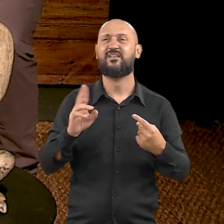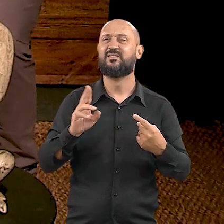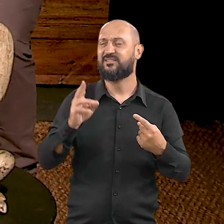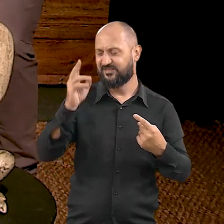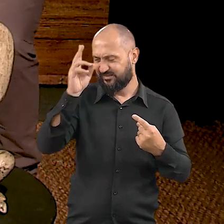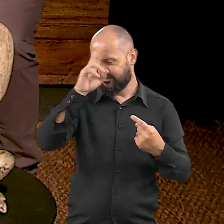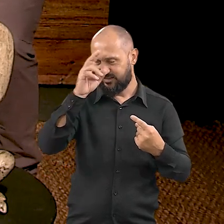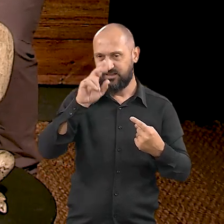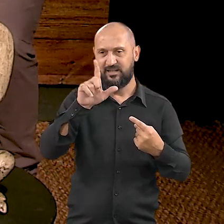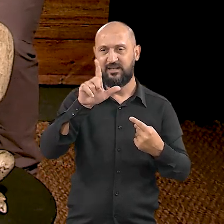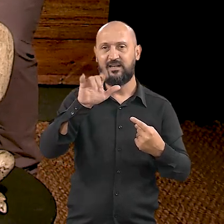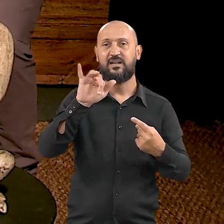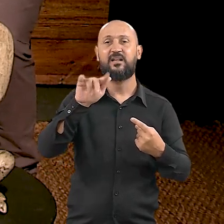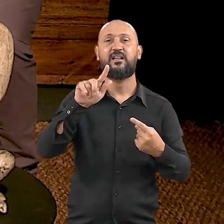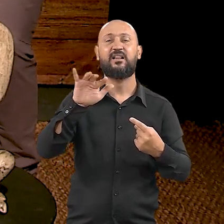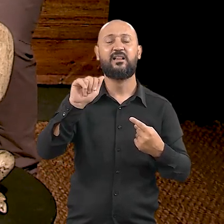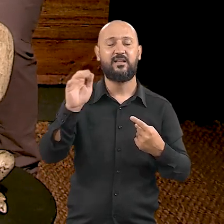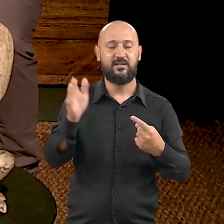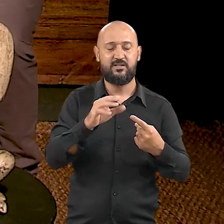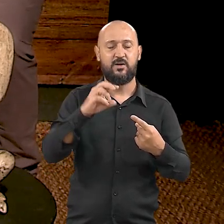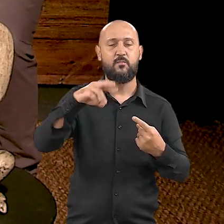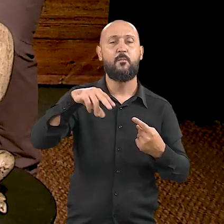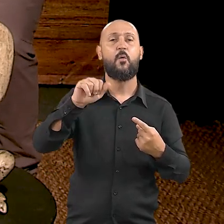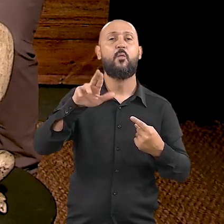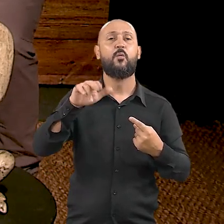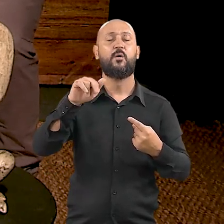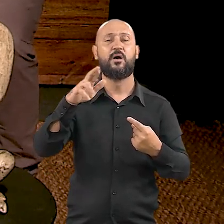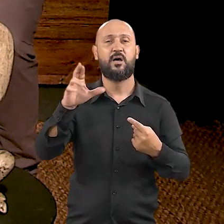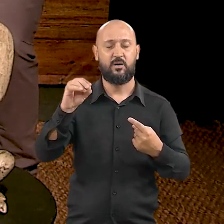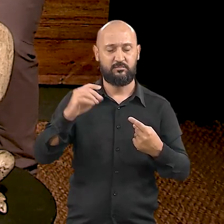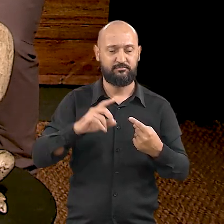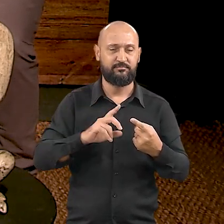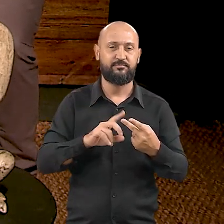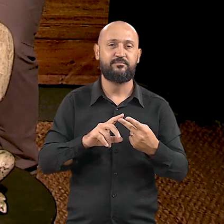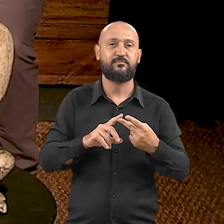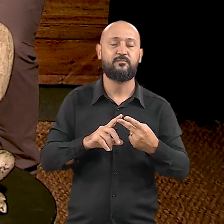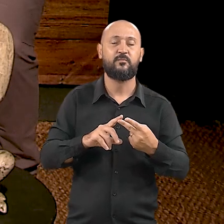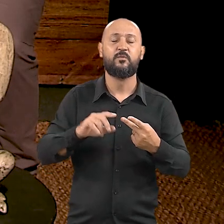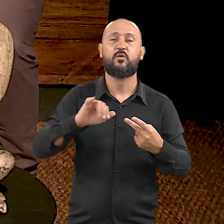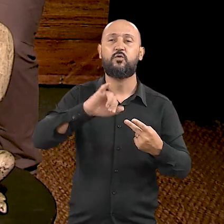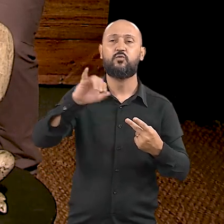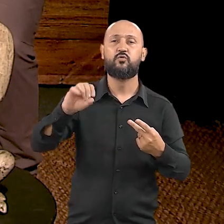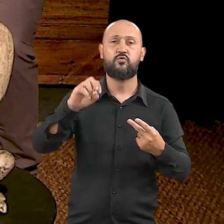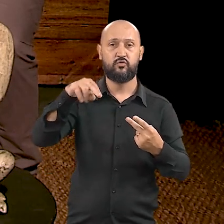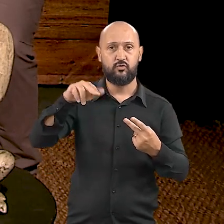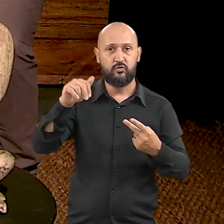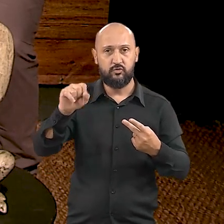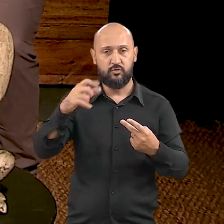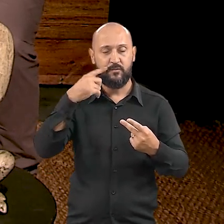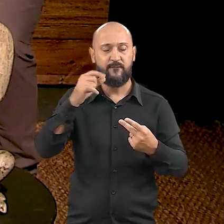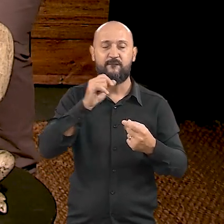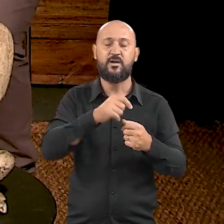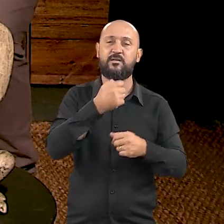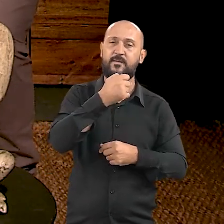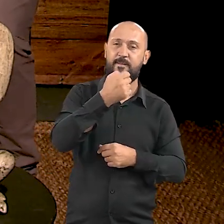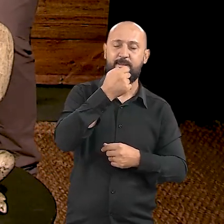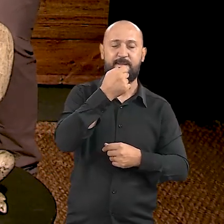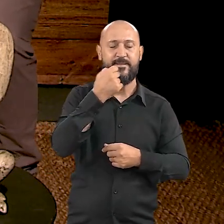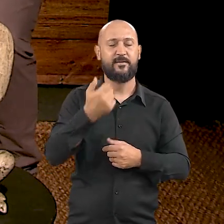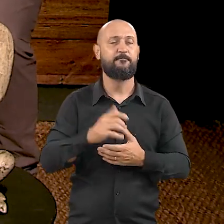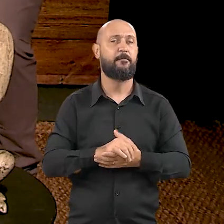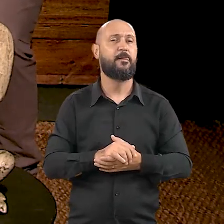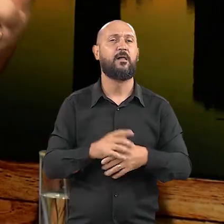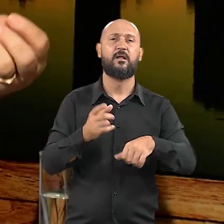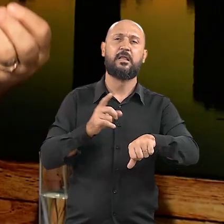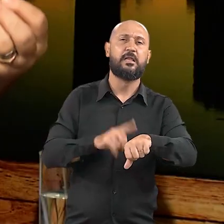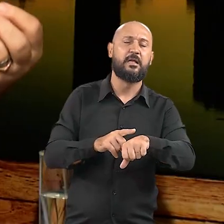veio o nome dela? Lígia Mourão. A Lígia Mourão e o Jonas de Paula, para fazerem as cabeças. Para você